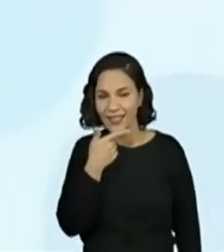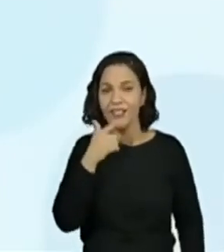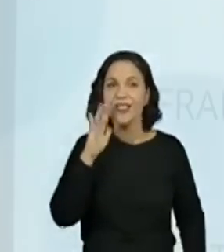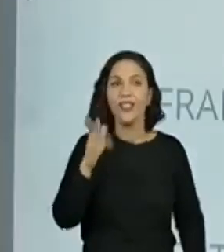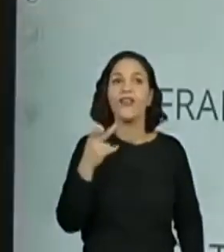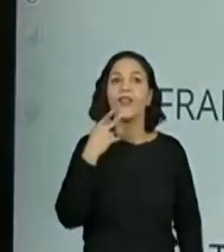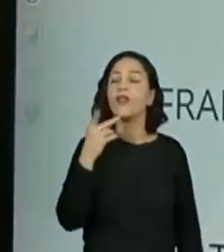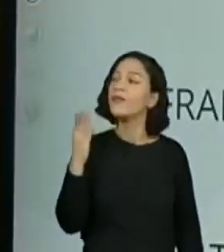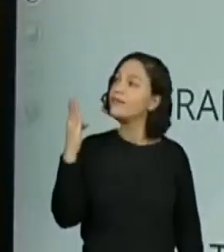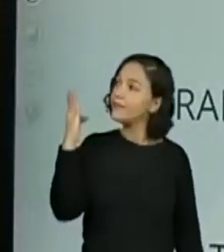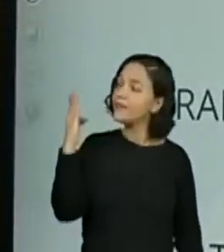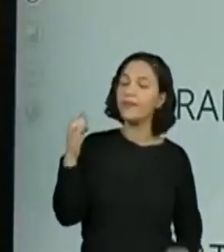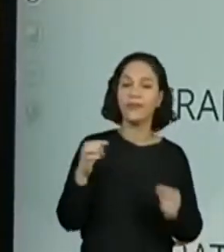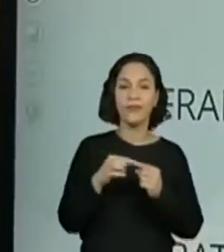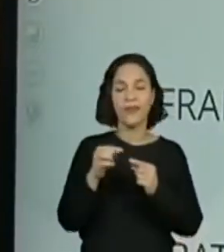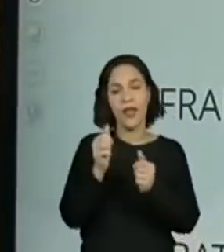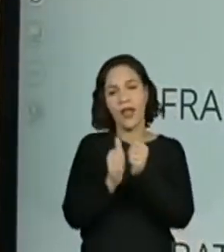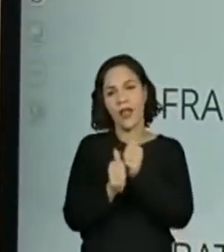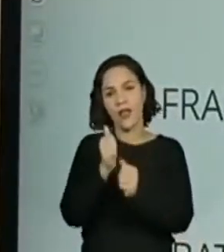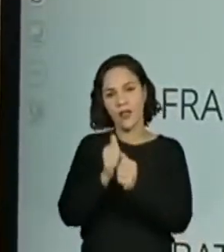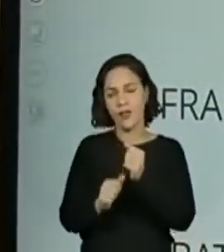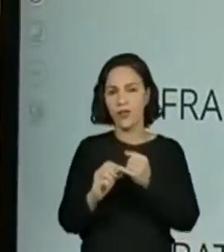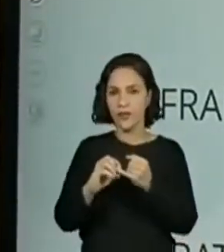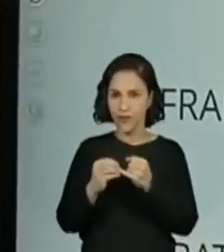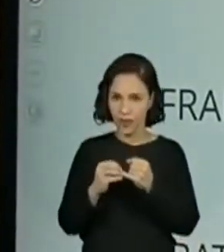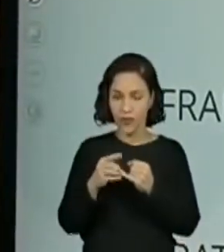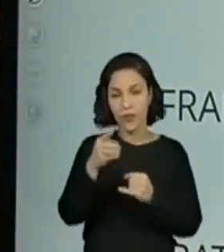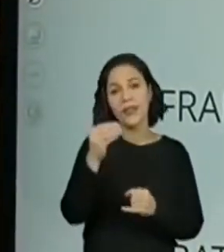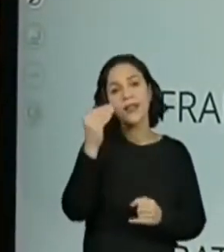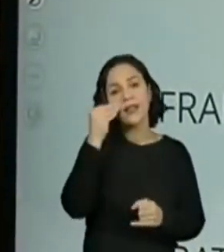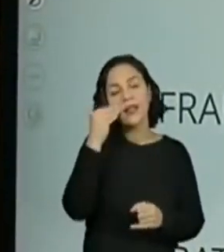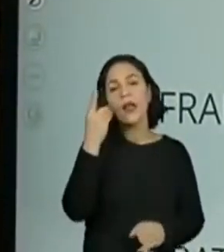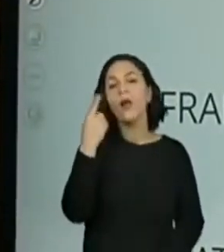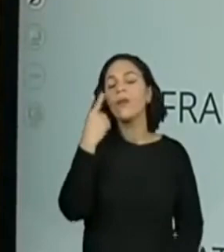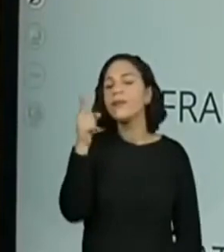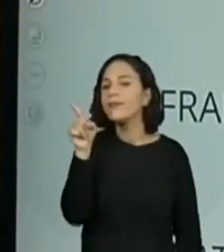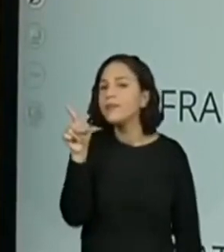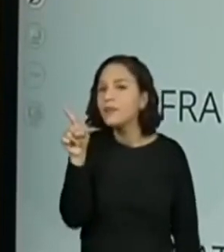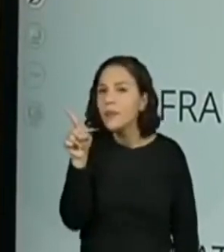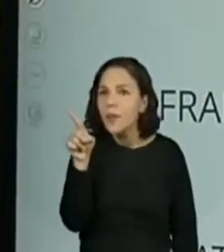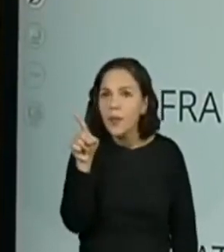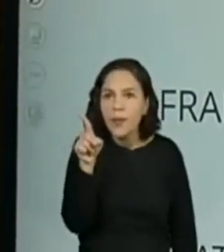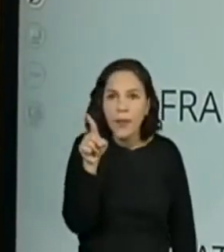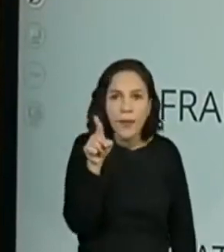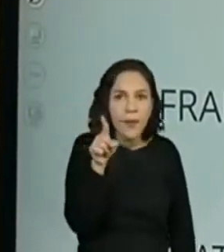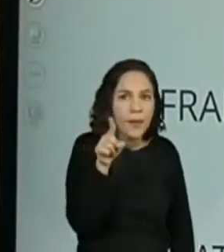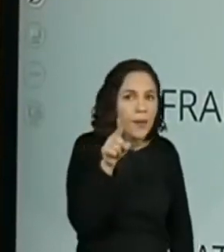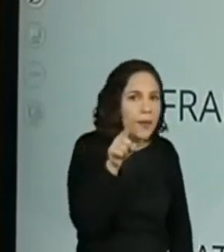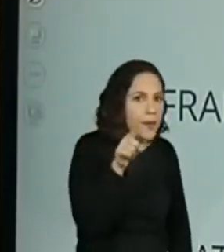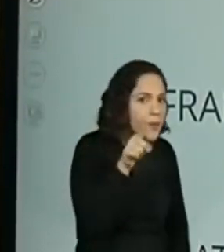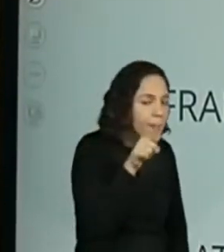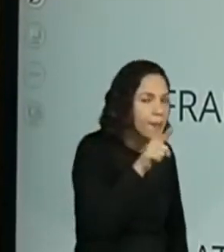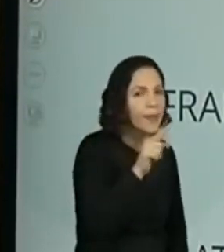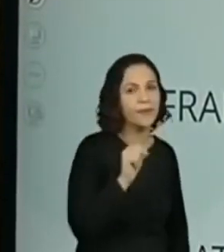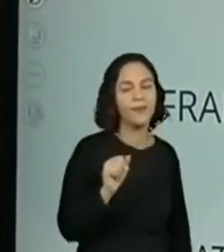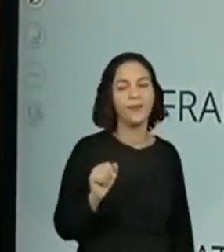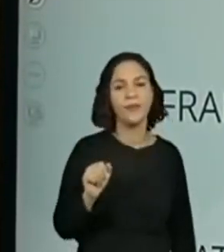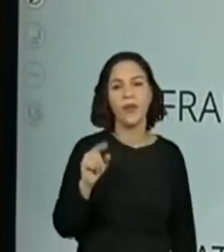a seta tá arroz com feijão. Tentem ler acompanhando aí com o dedinho. Vai aparecer na tela, então leia